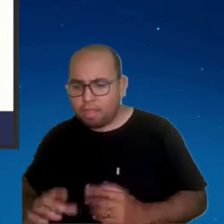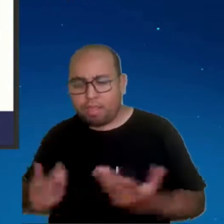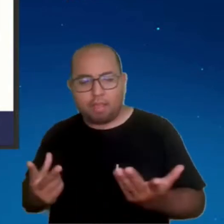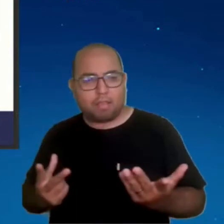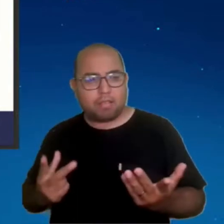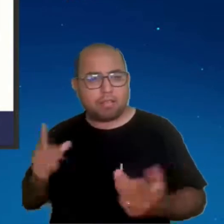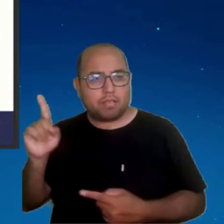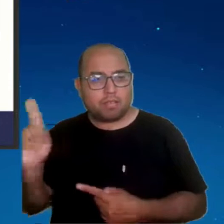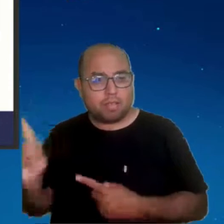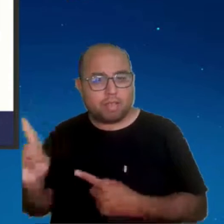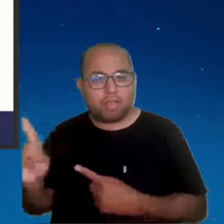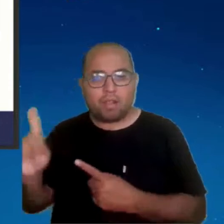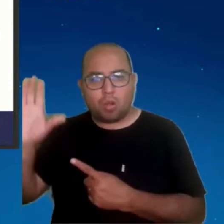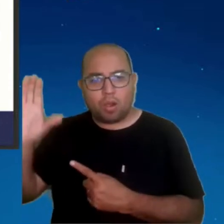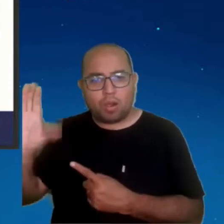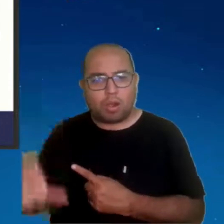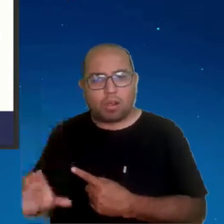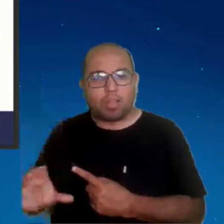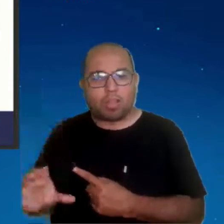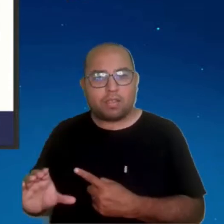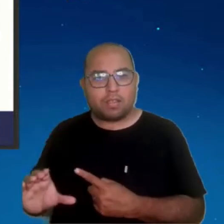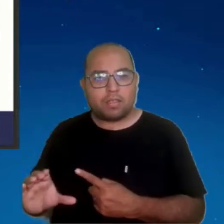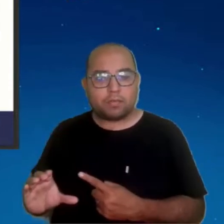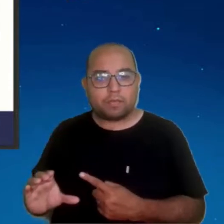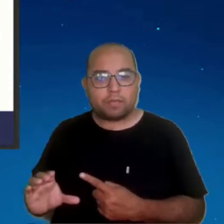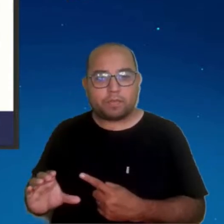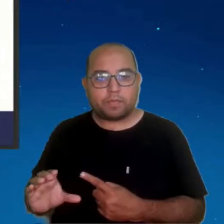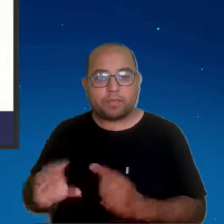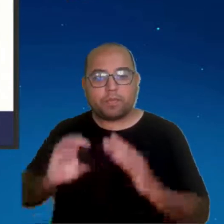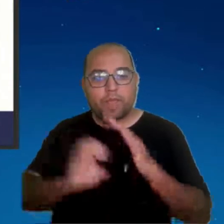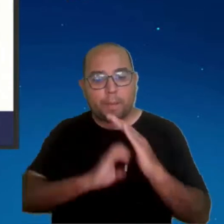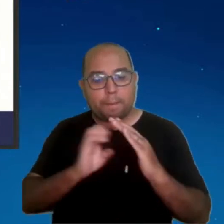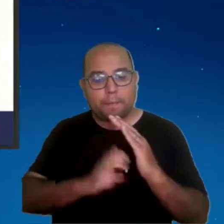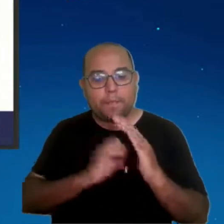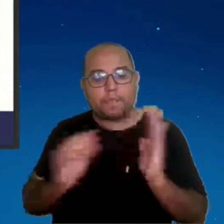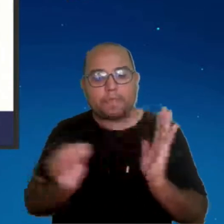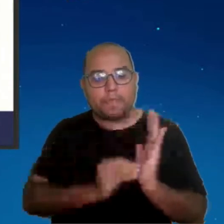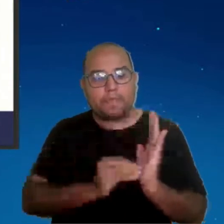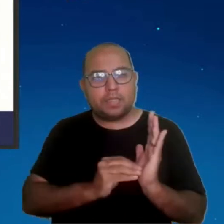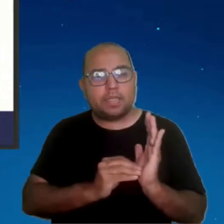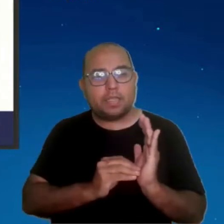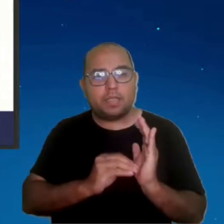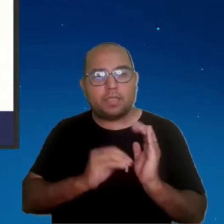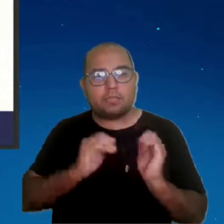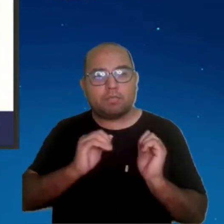ele marcou a empresa, se a gente tem influencer que vão